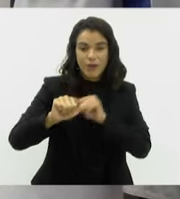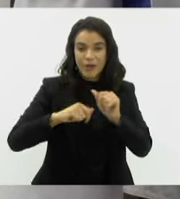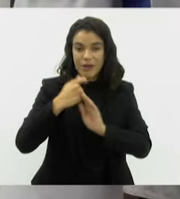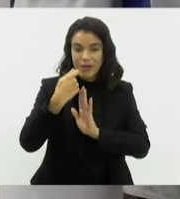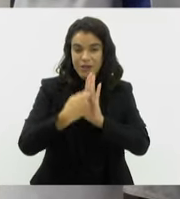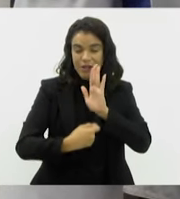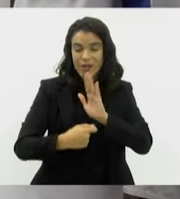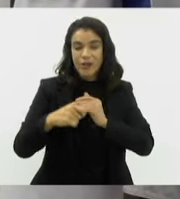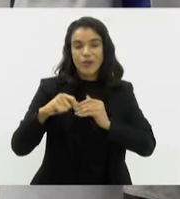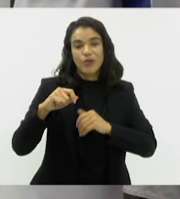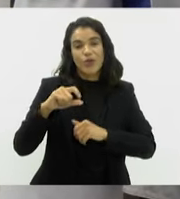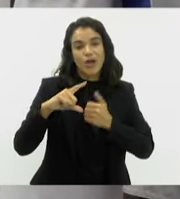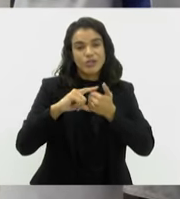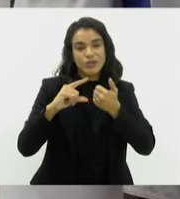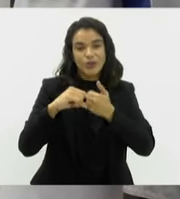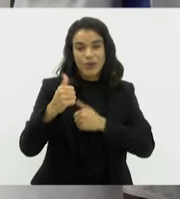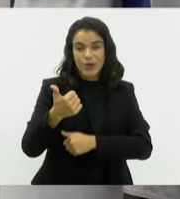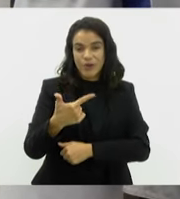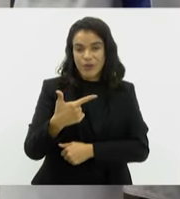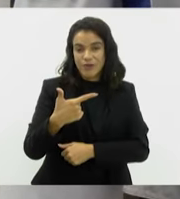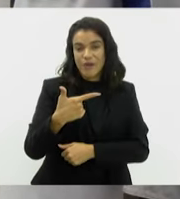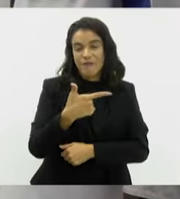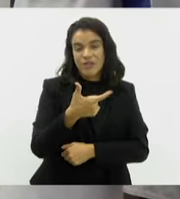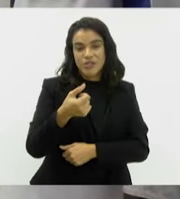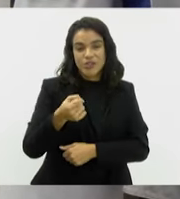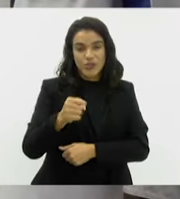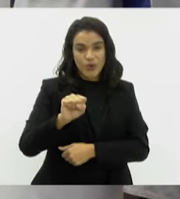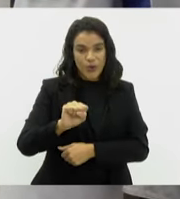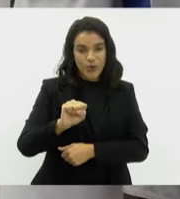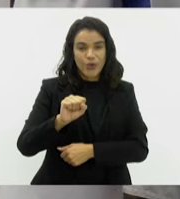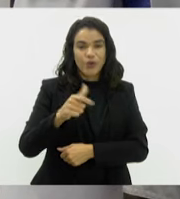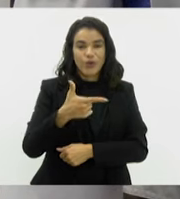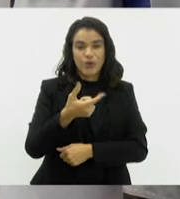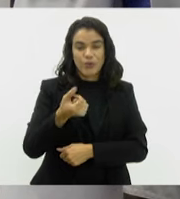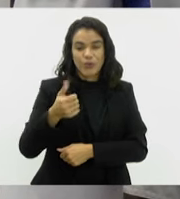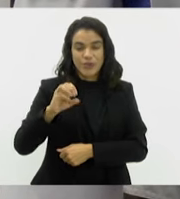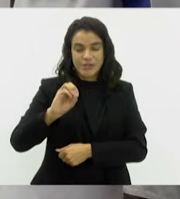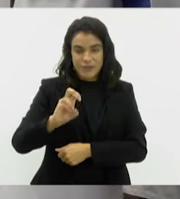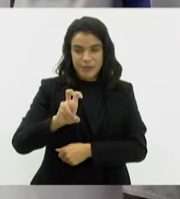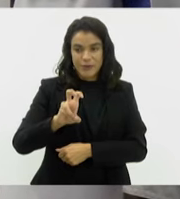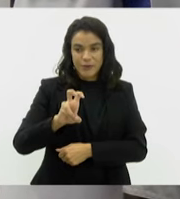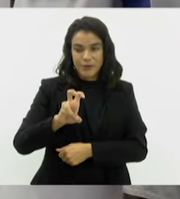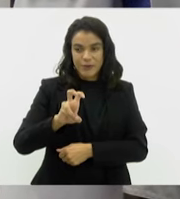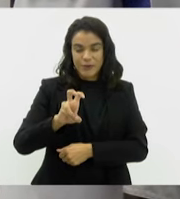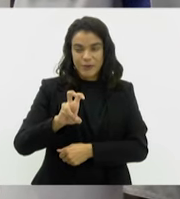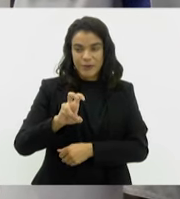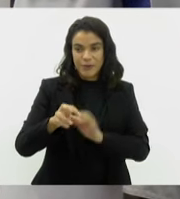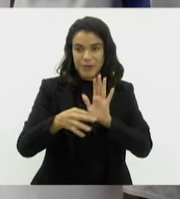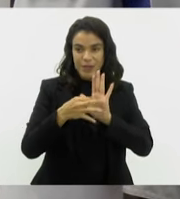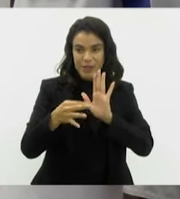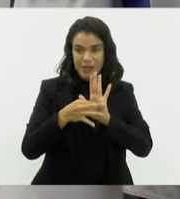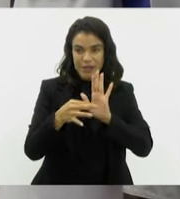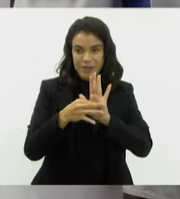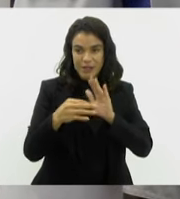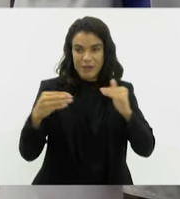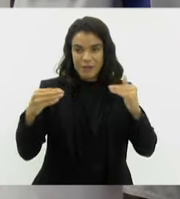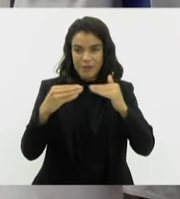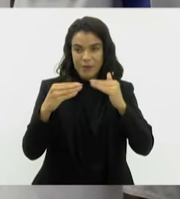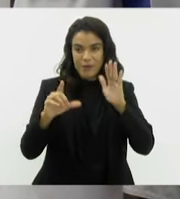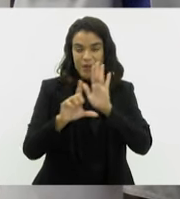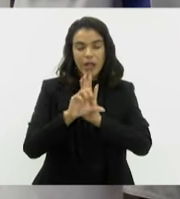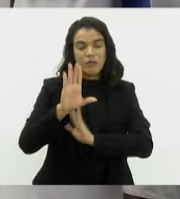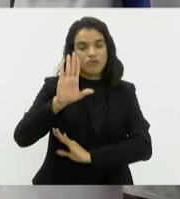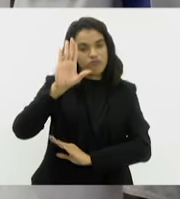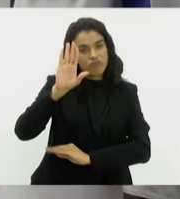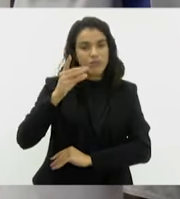do artigo 12 da lei 4.528, de 28 de março de 2005. O parecer é pela legalidade. Para discutir.